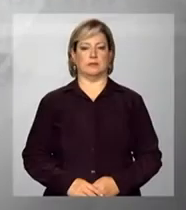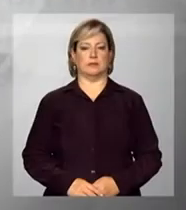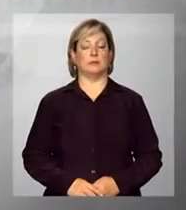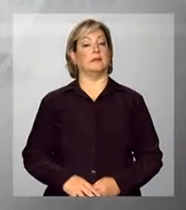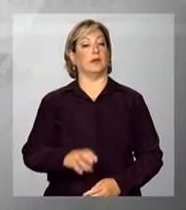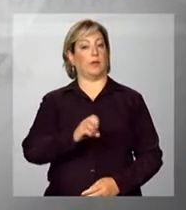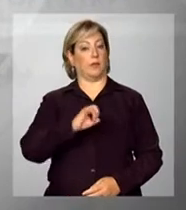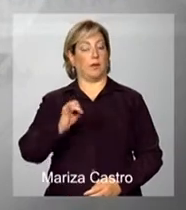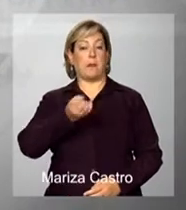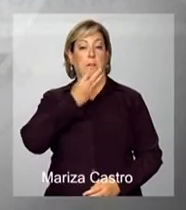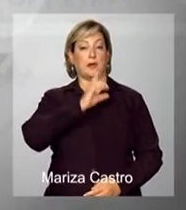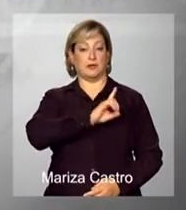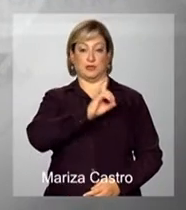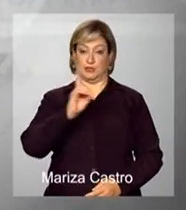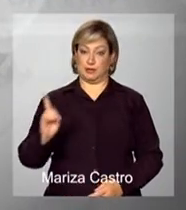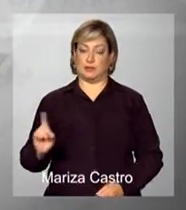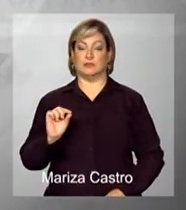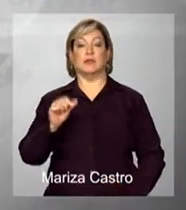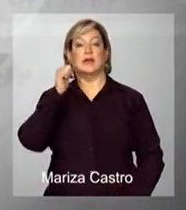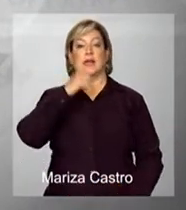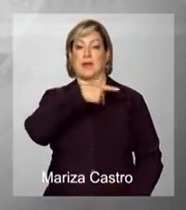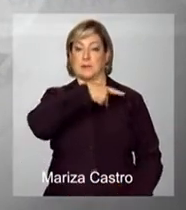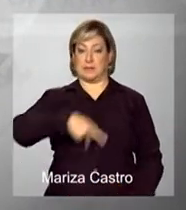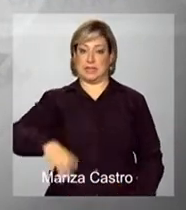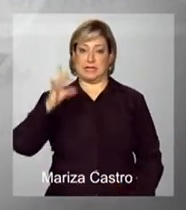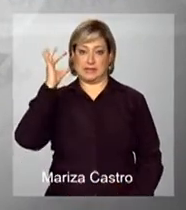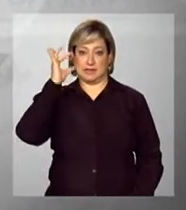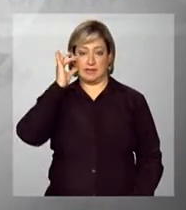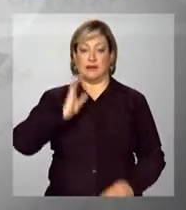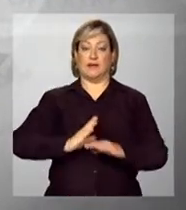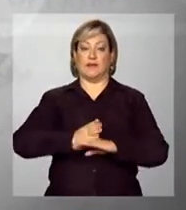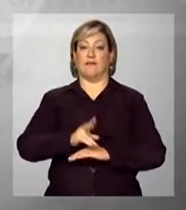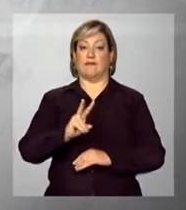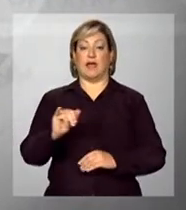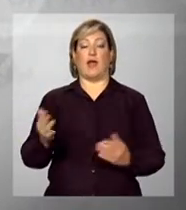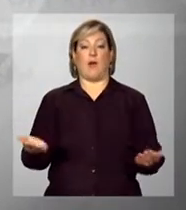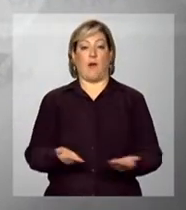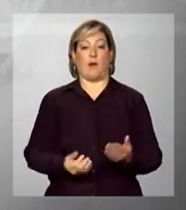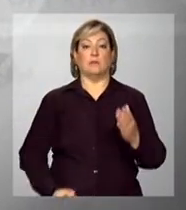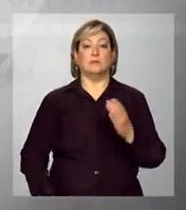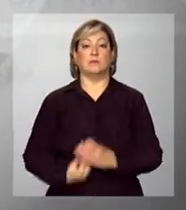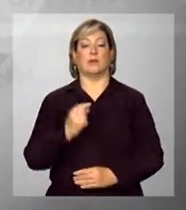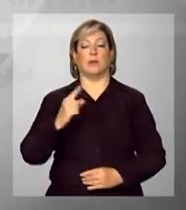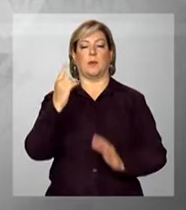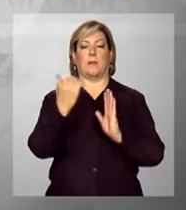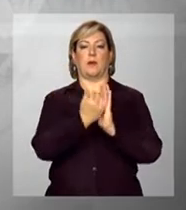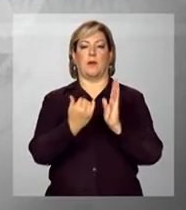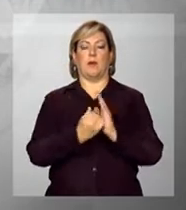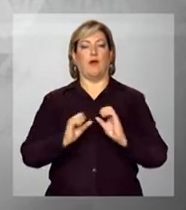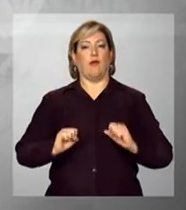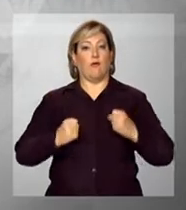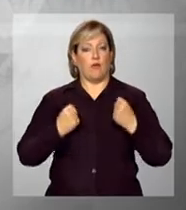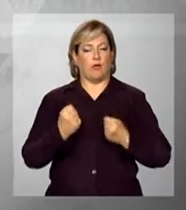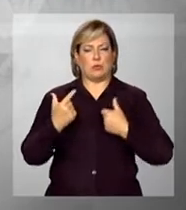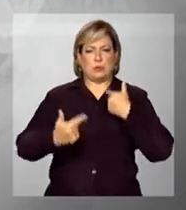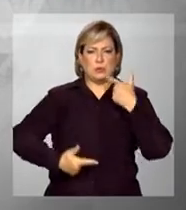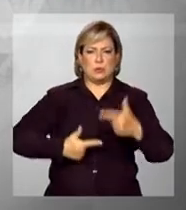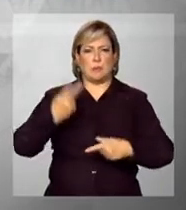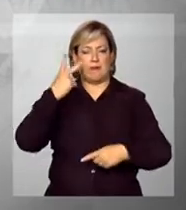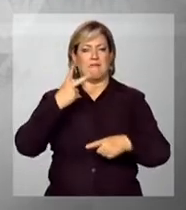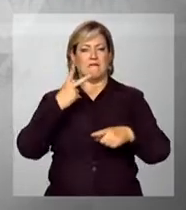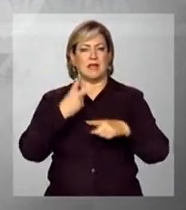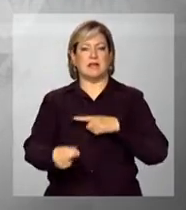Olá bom dia a presidenta de uma Rousseff vai lançar hoje um programa para reforçar o combate